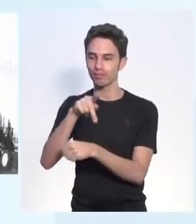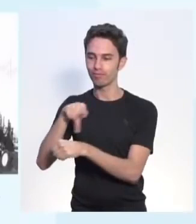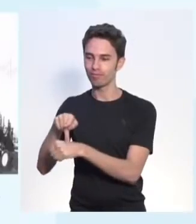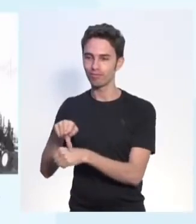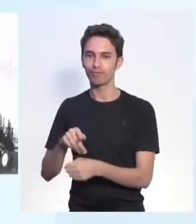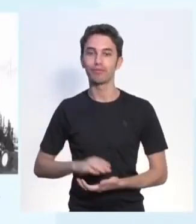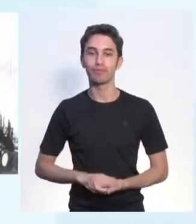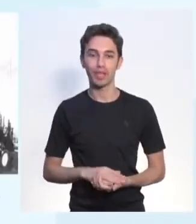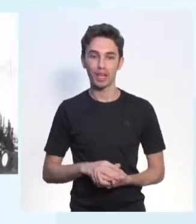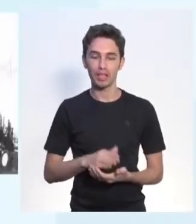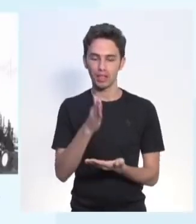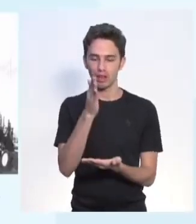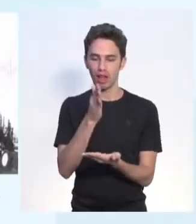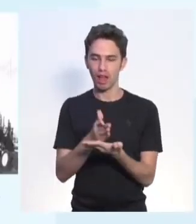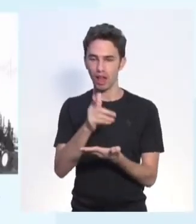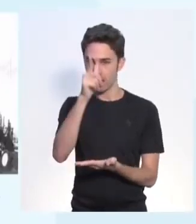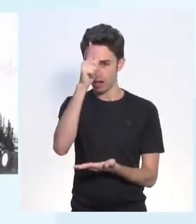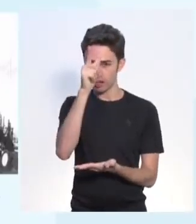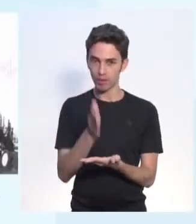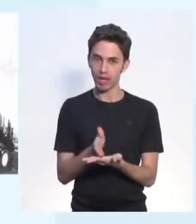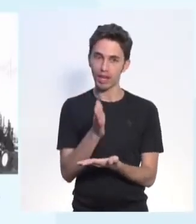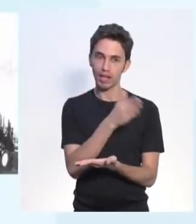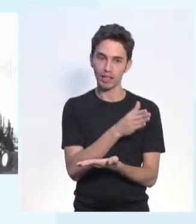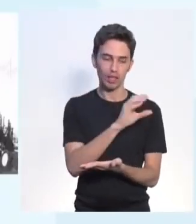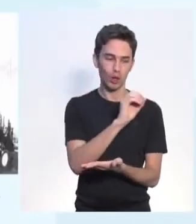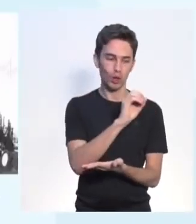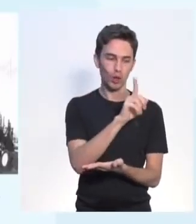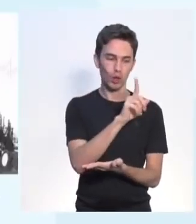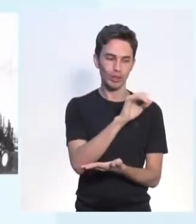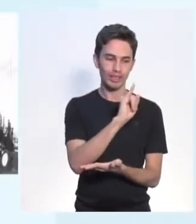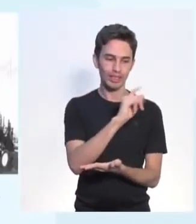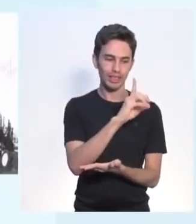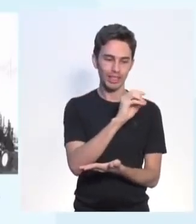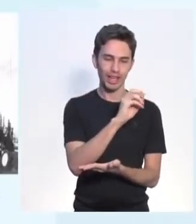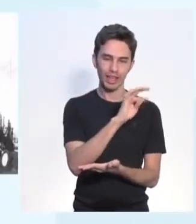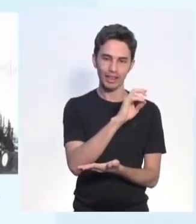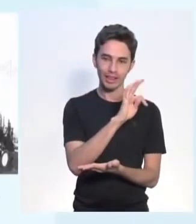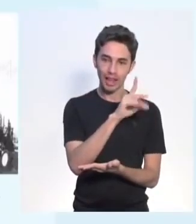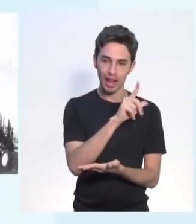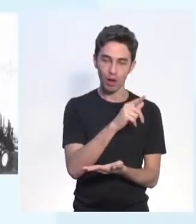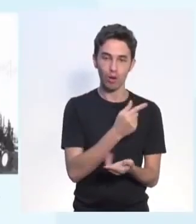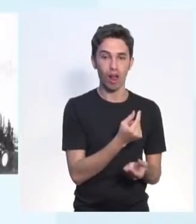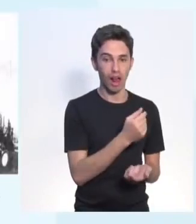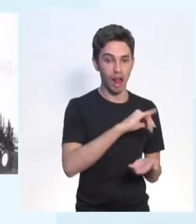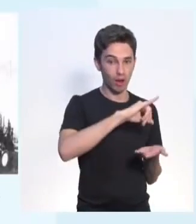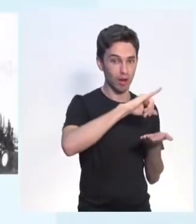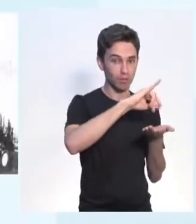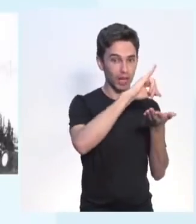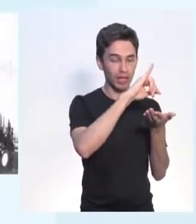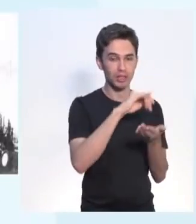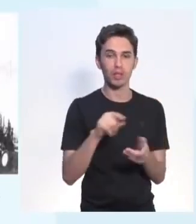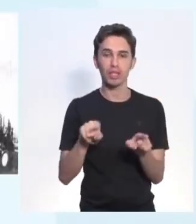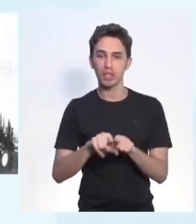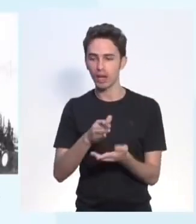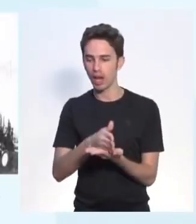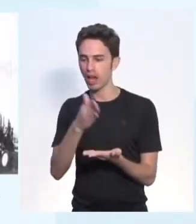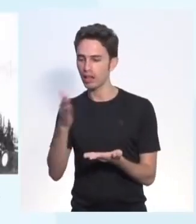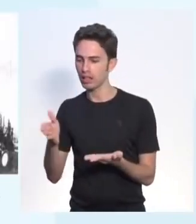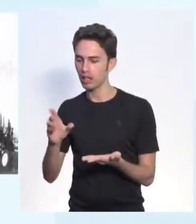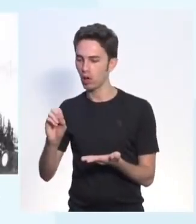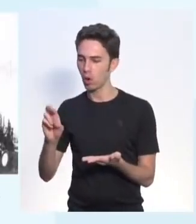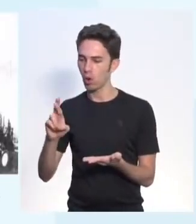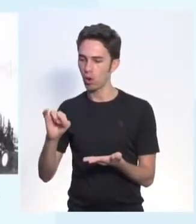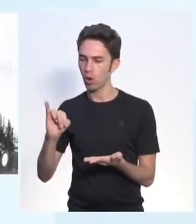A Alemanha Ocidental, ligada ao capitalismo, e a Alemanha Oriental, ligada ao comunismo, ok? A